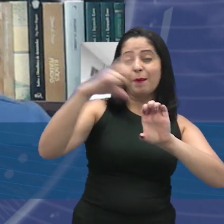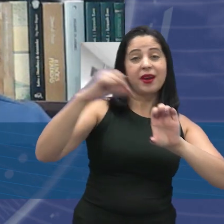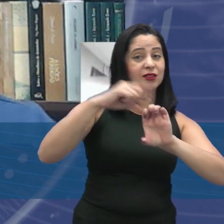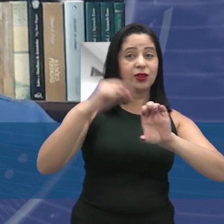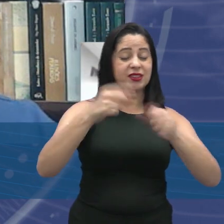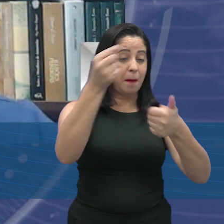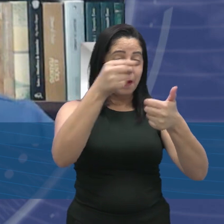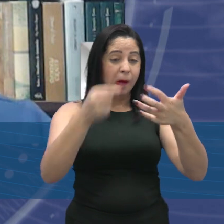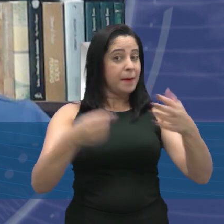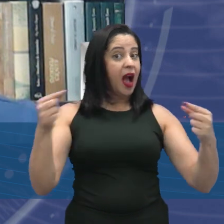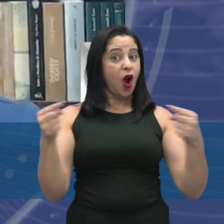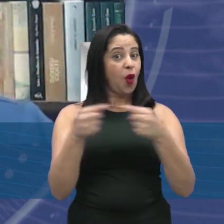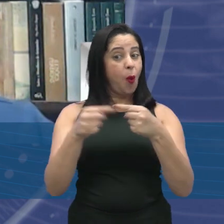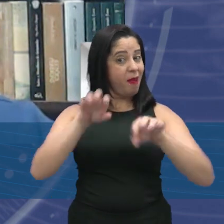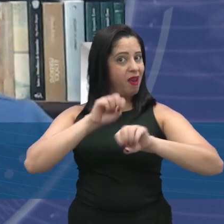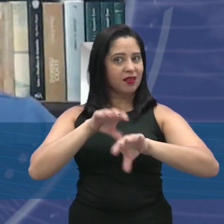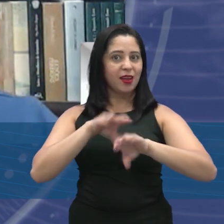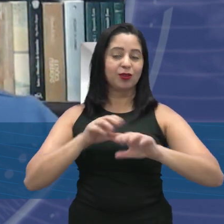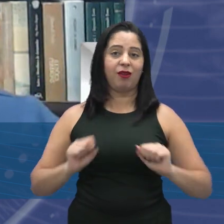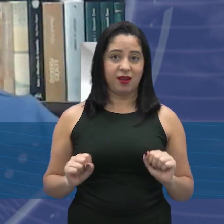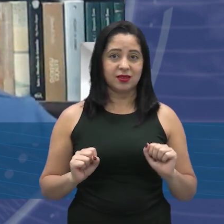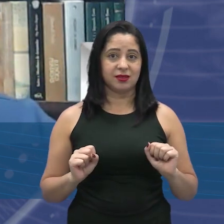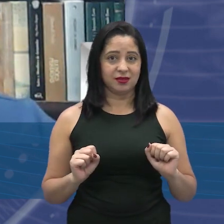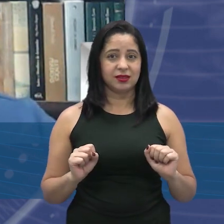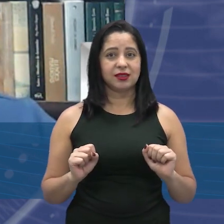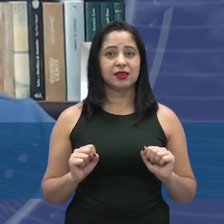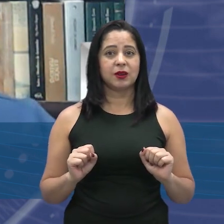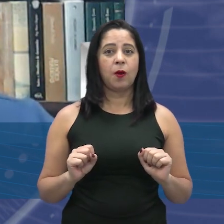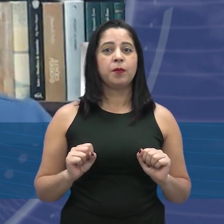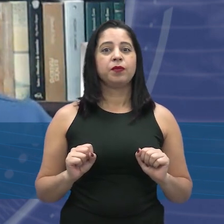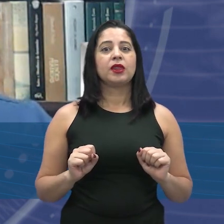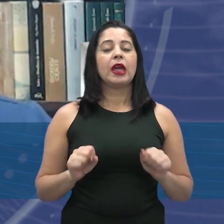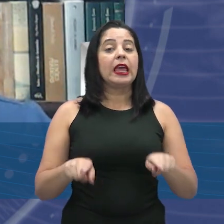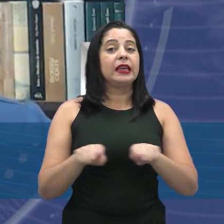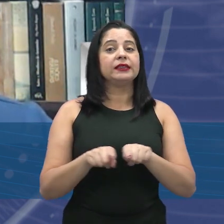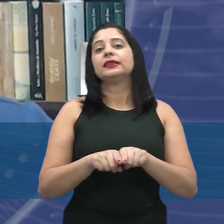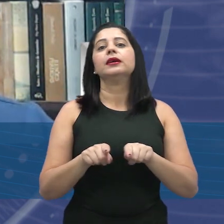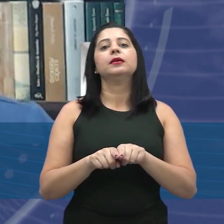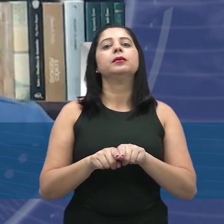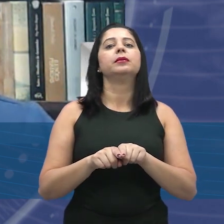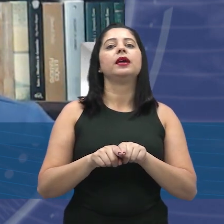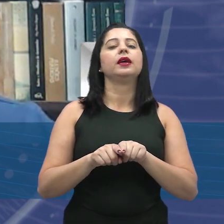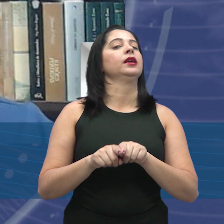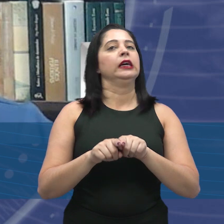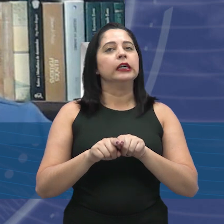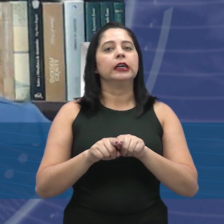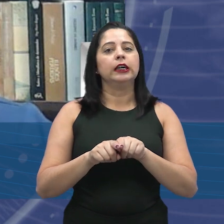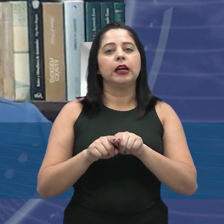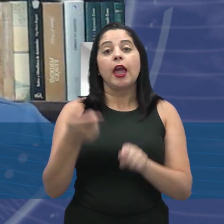novas formas e processos de encarar de maneira madura o desafio da